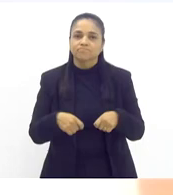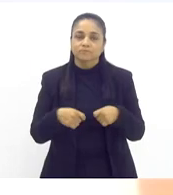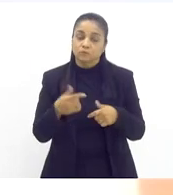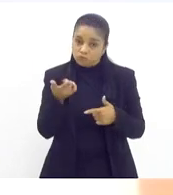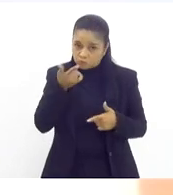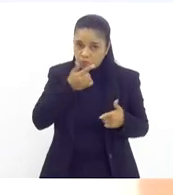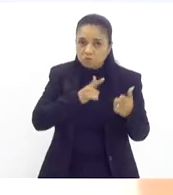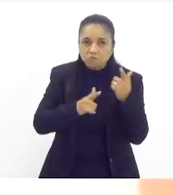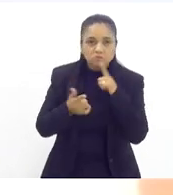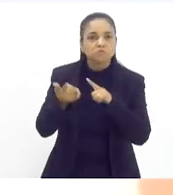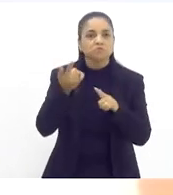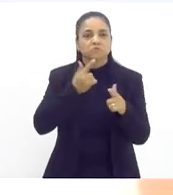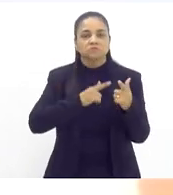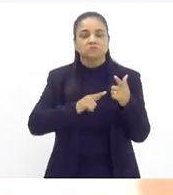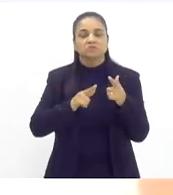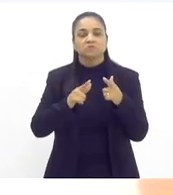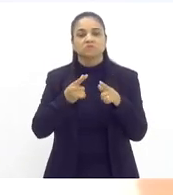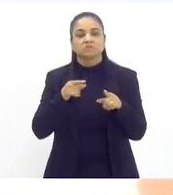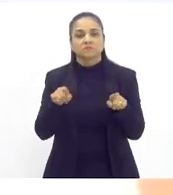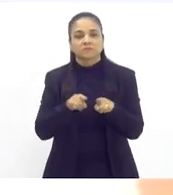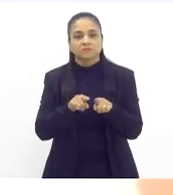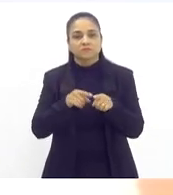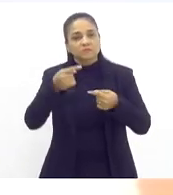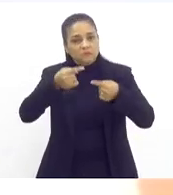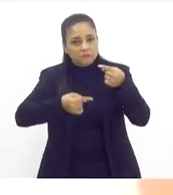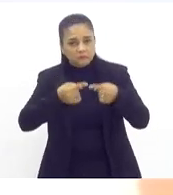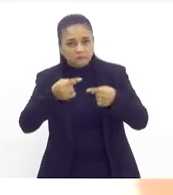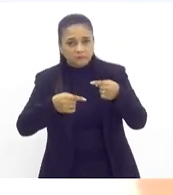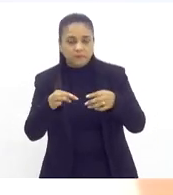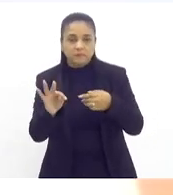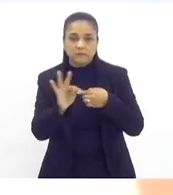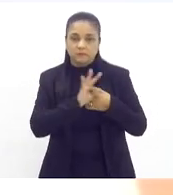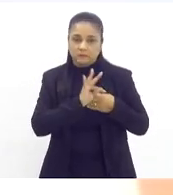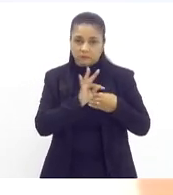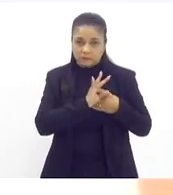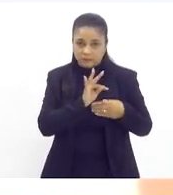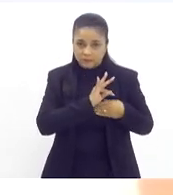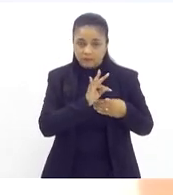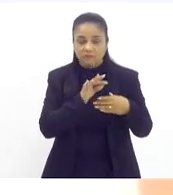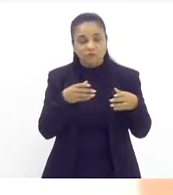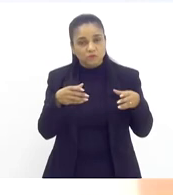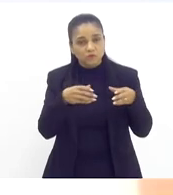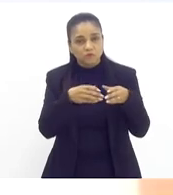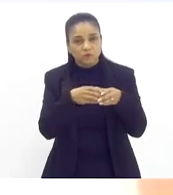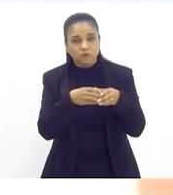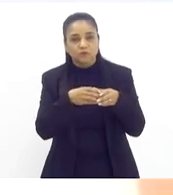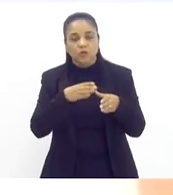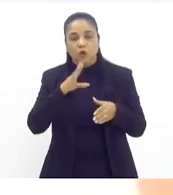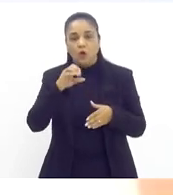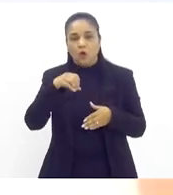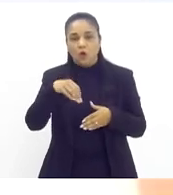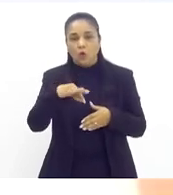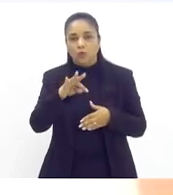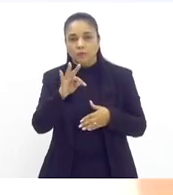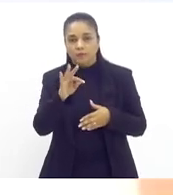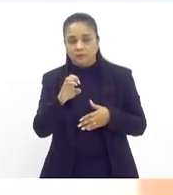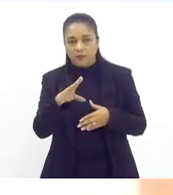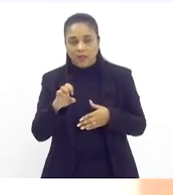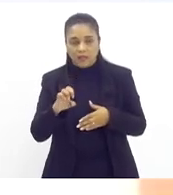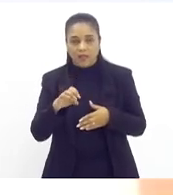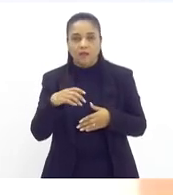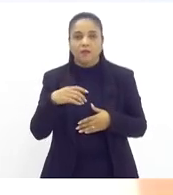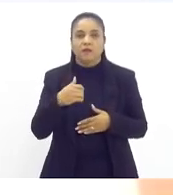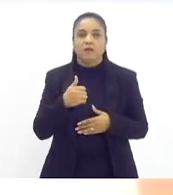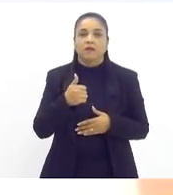conseguindo fazer. Tem sido feito um debate técnico, né? Tem um grupo da COTEP, que é o grupo GT47, que